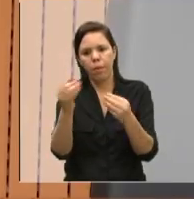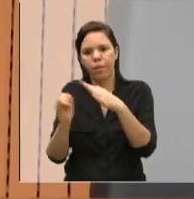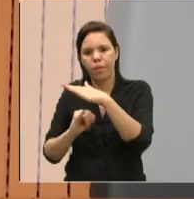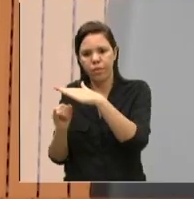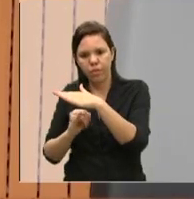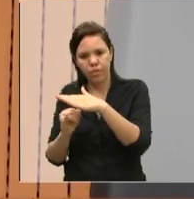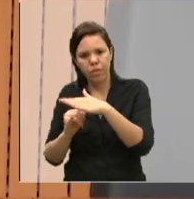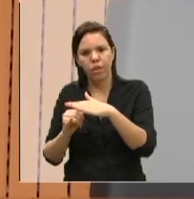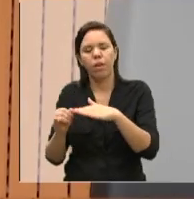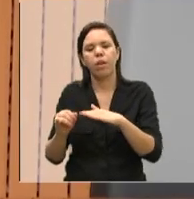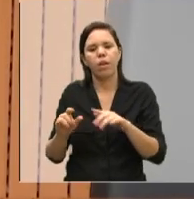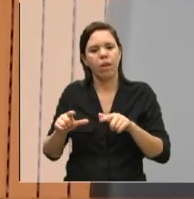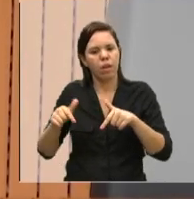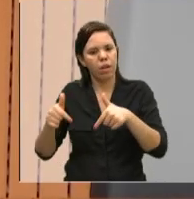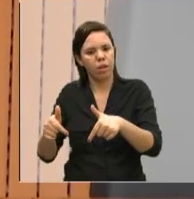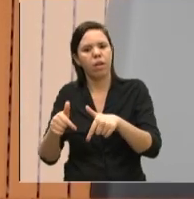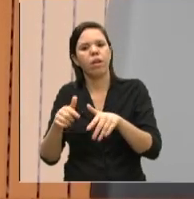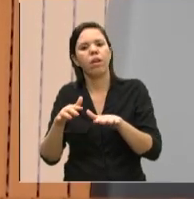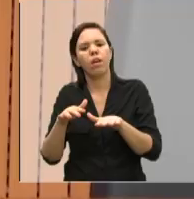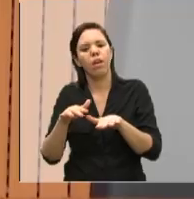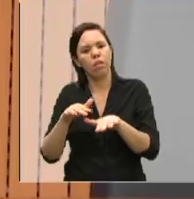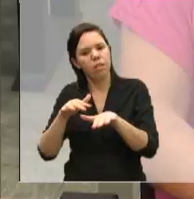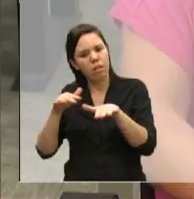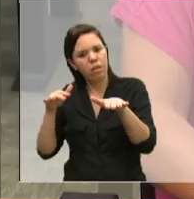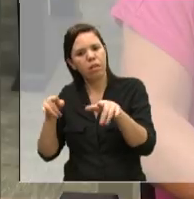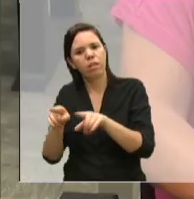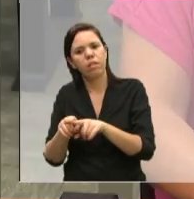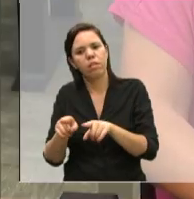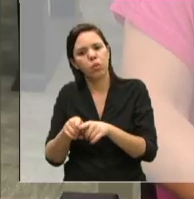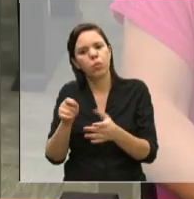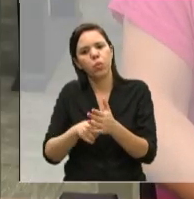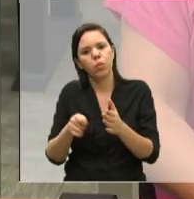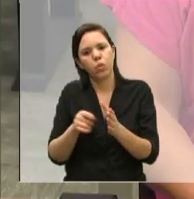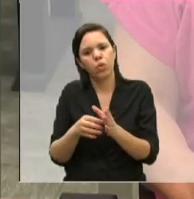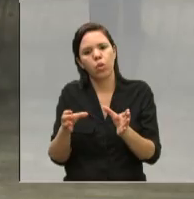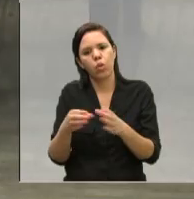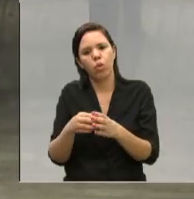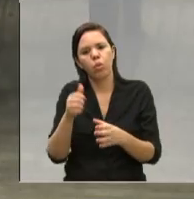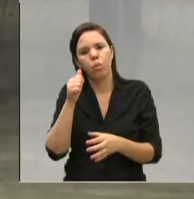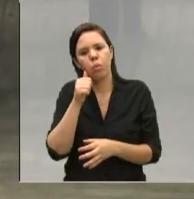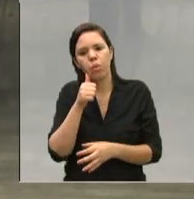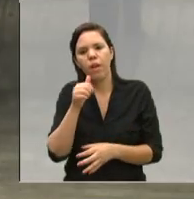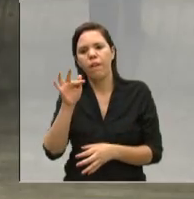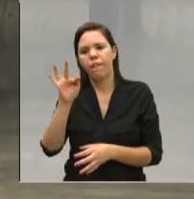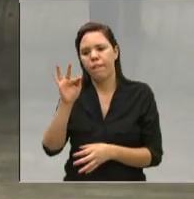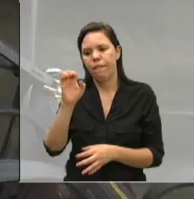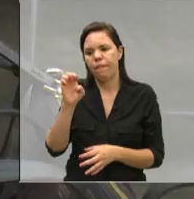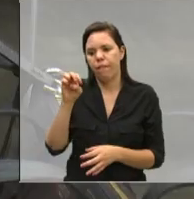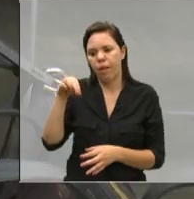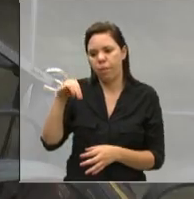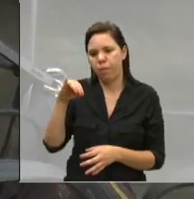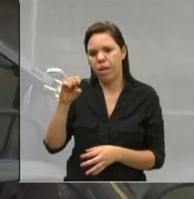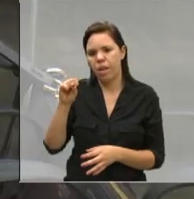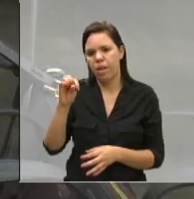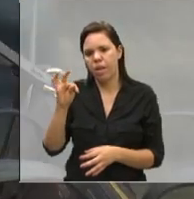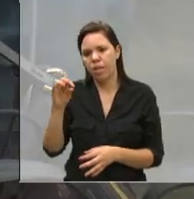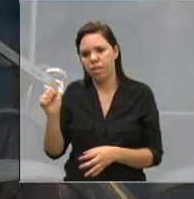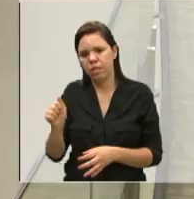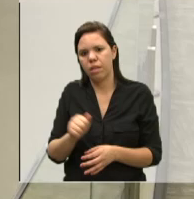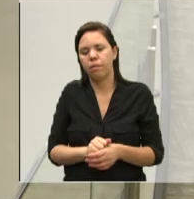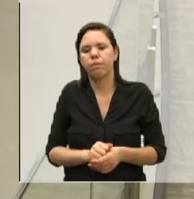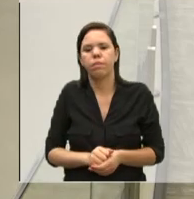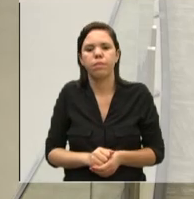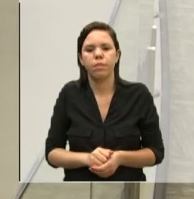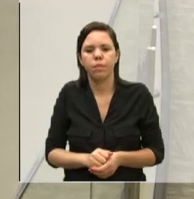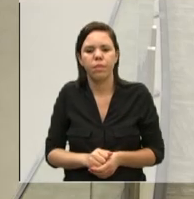entidades, movimentos, coletivos de movimento feminista. Campinas tem muitos coletivos de movimento feminista,